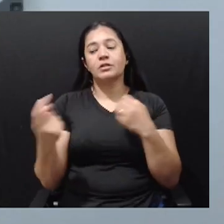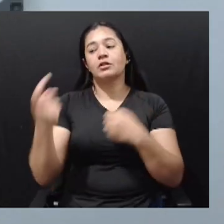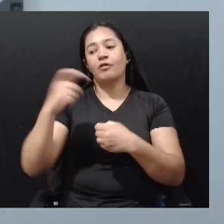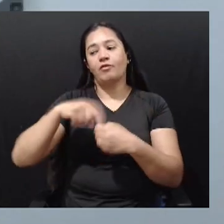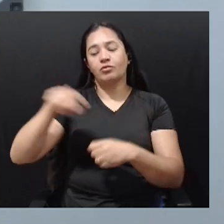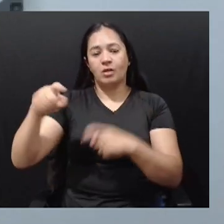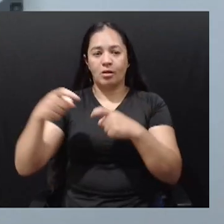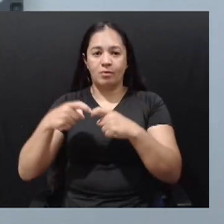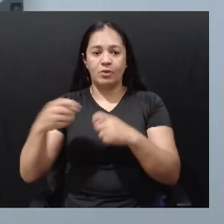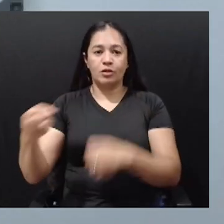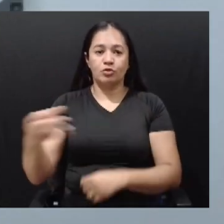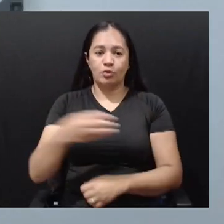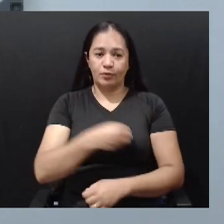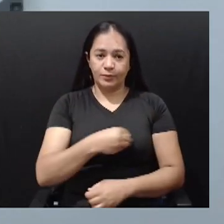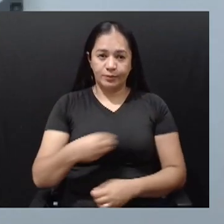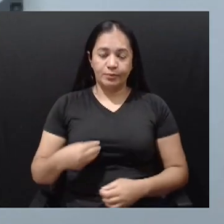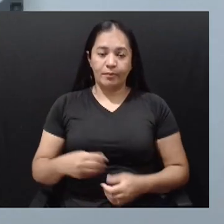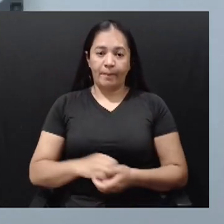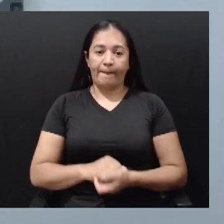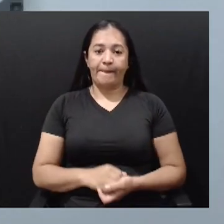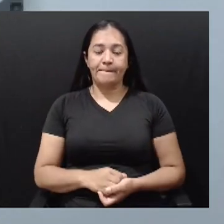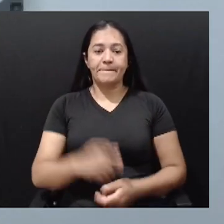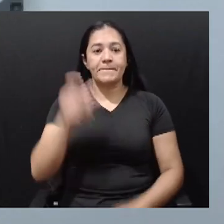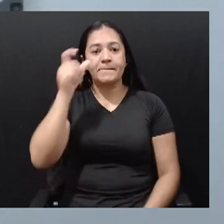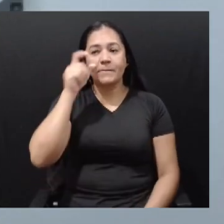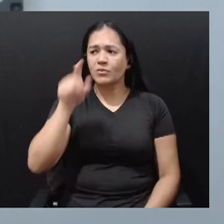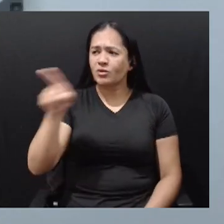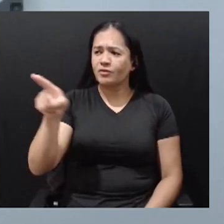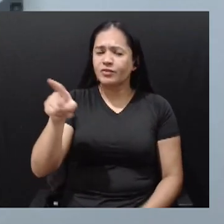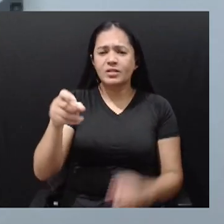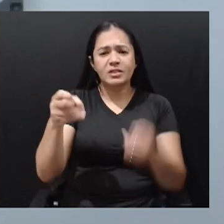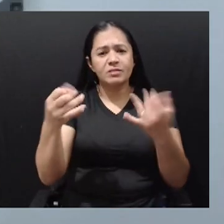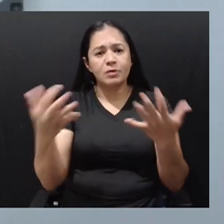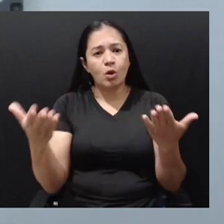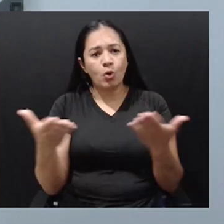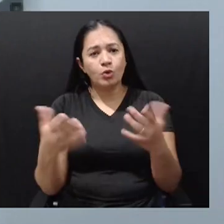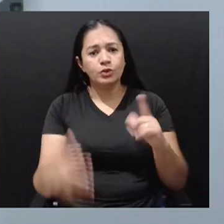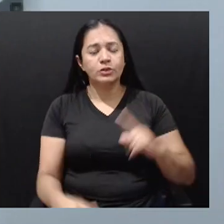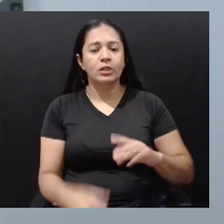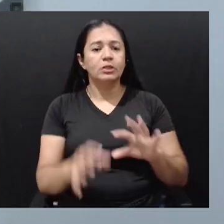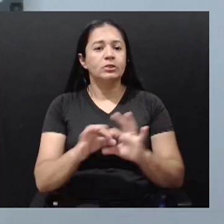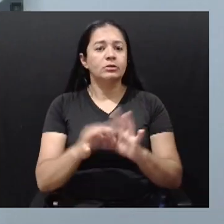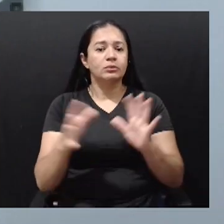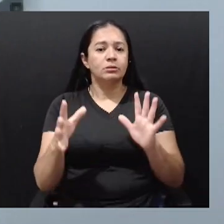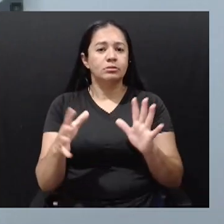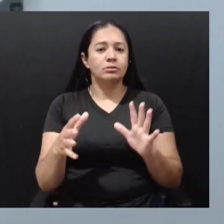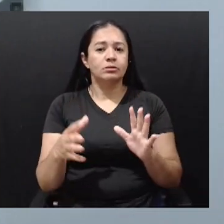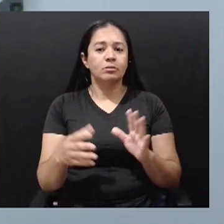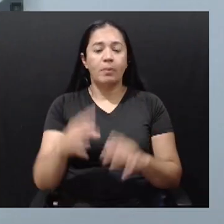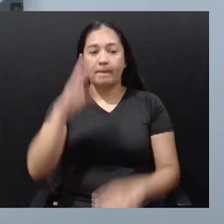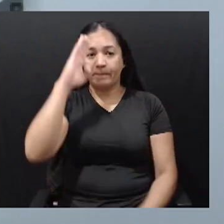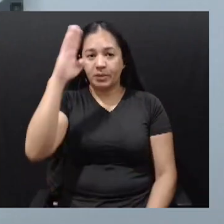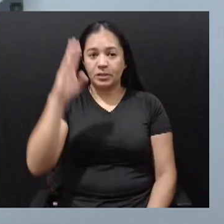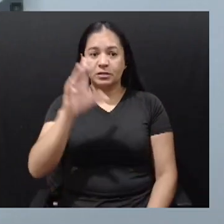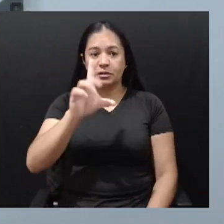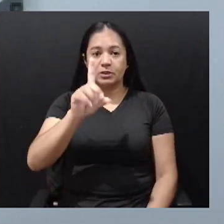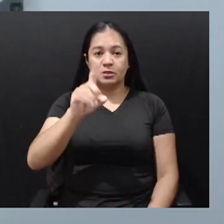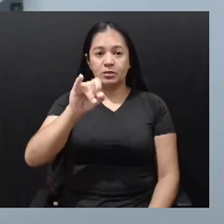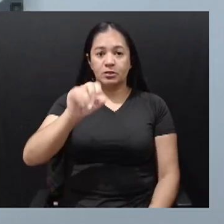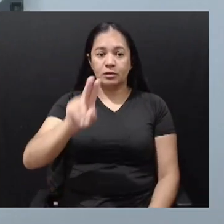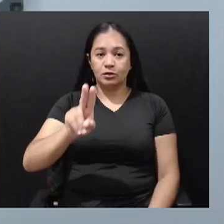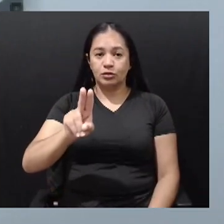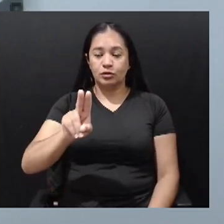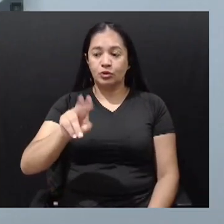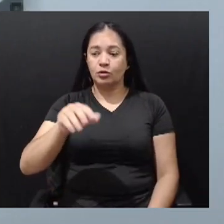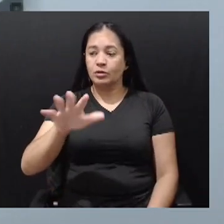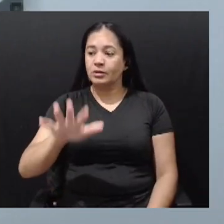avaliação. Eu achei interessante no que você falou, né? Hoje a gente tem a disponibilidade, principalmente do DIU de cobre, na rede pública, em muitos municípios